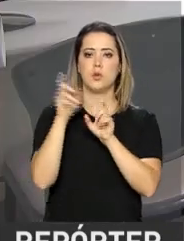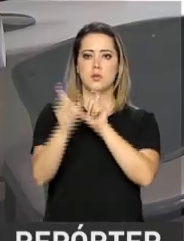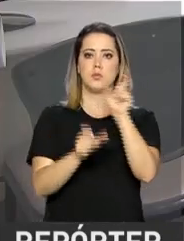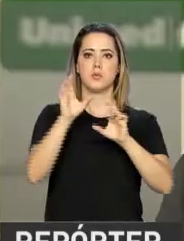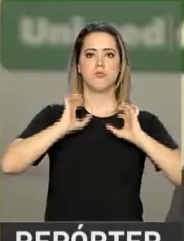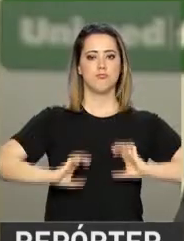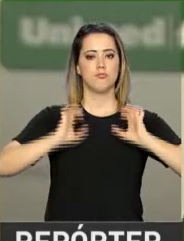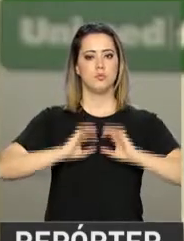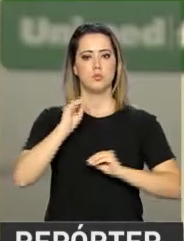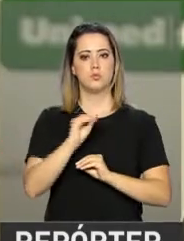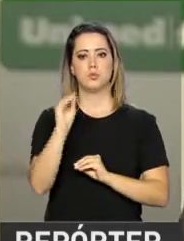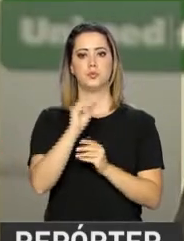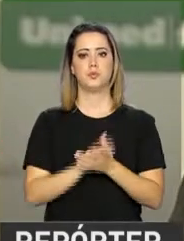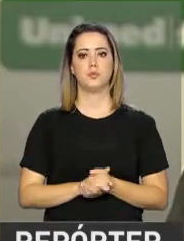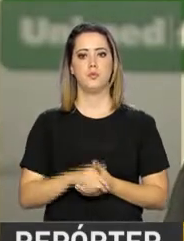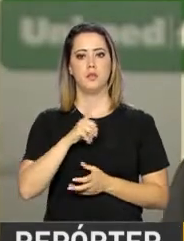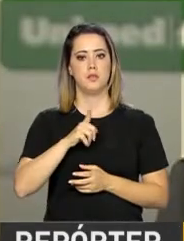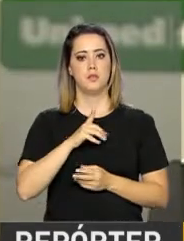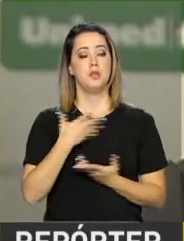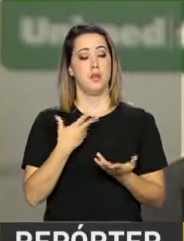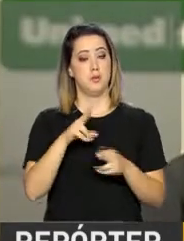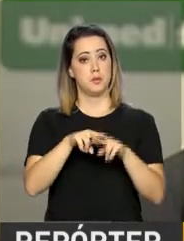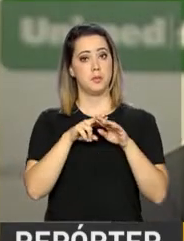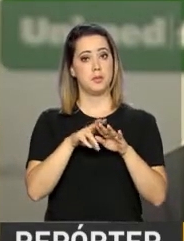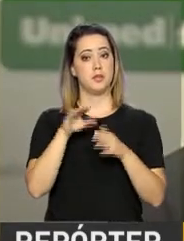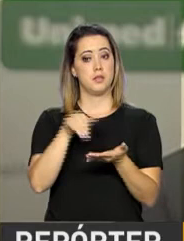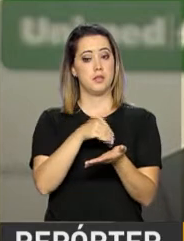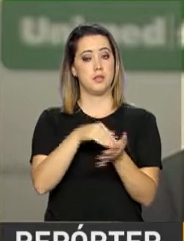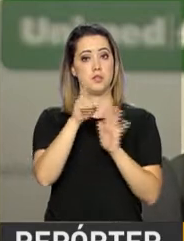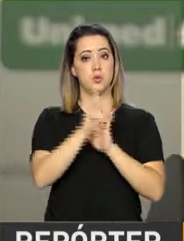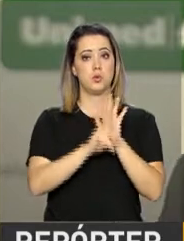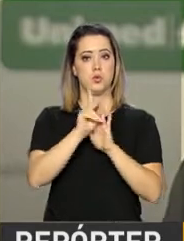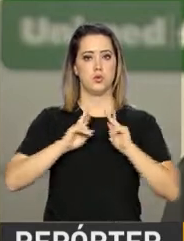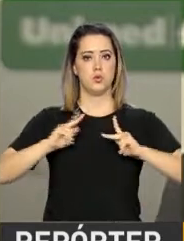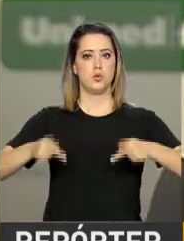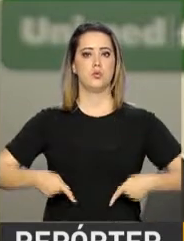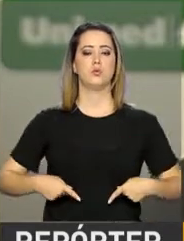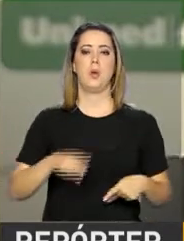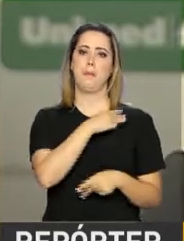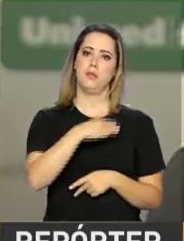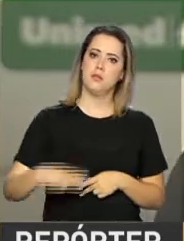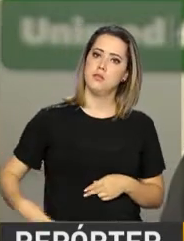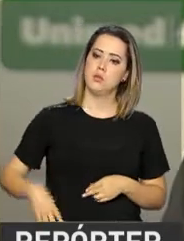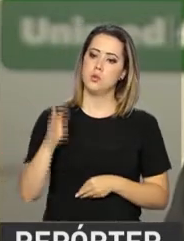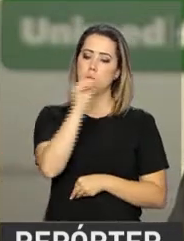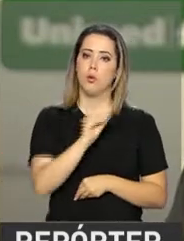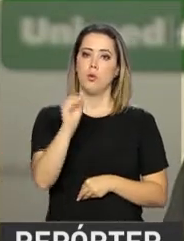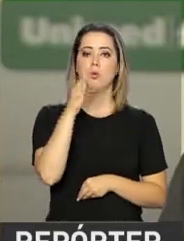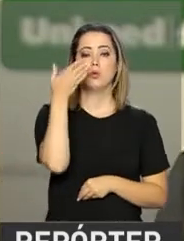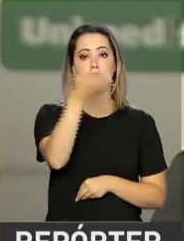cidadão nós temos pelas três diante humanos a nossa ministra luz vinda trabalha muito gás a